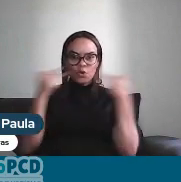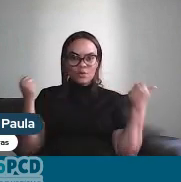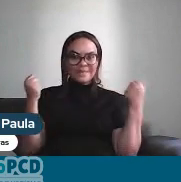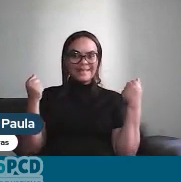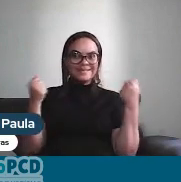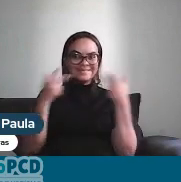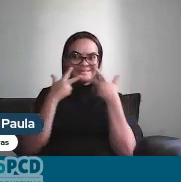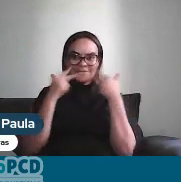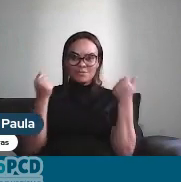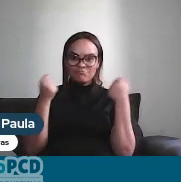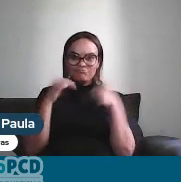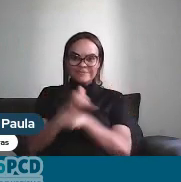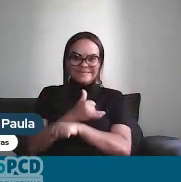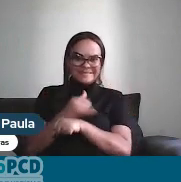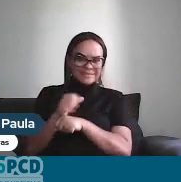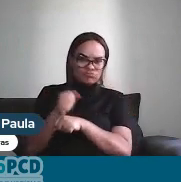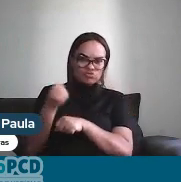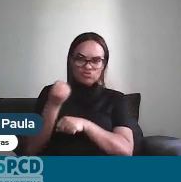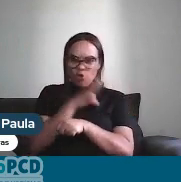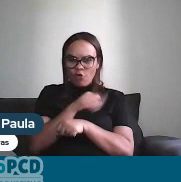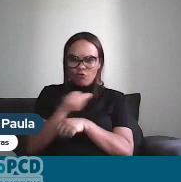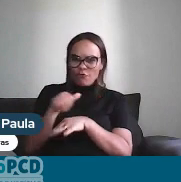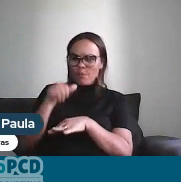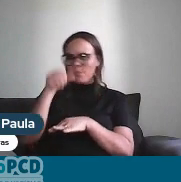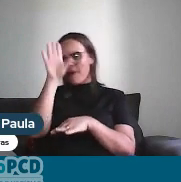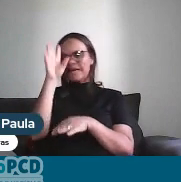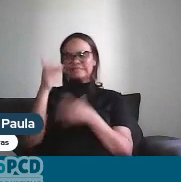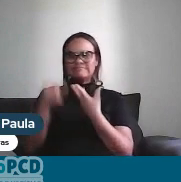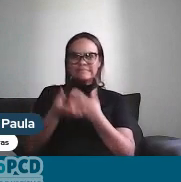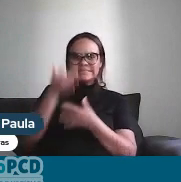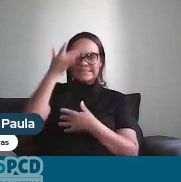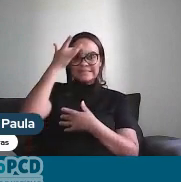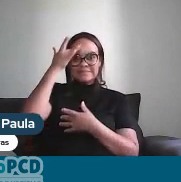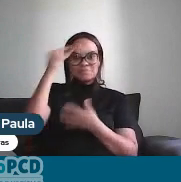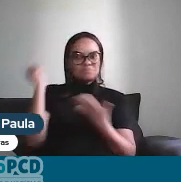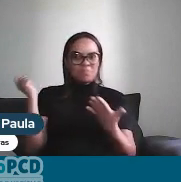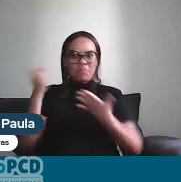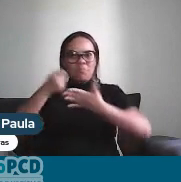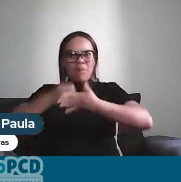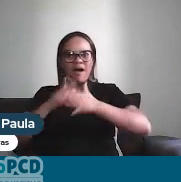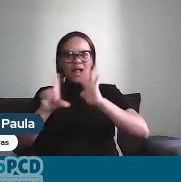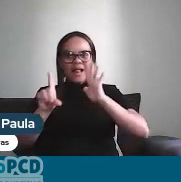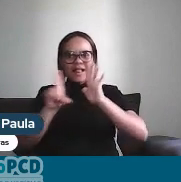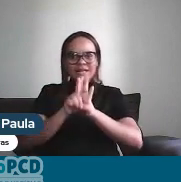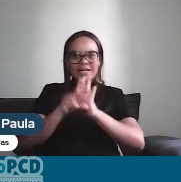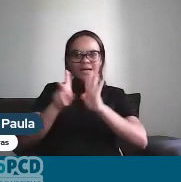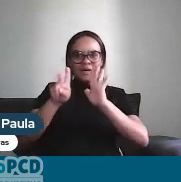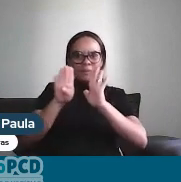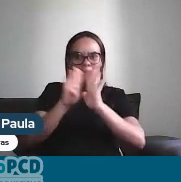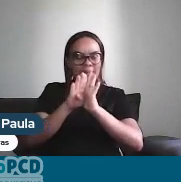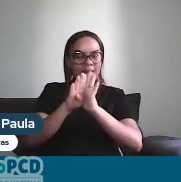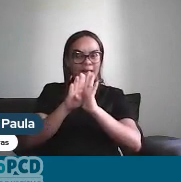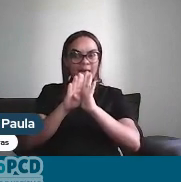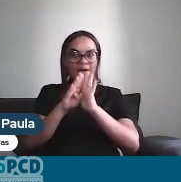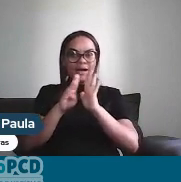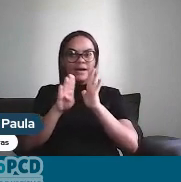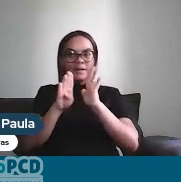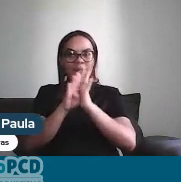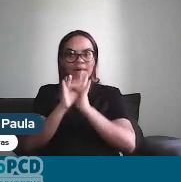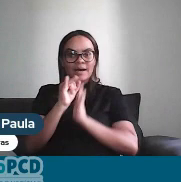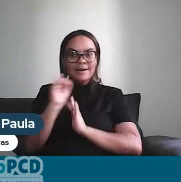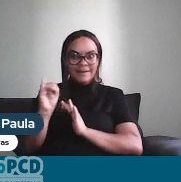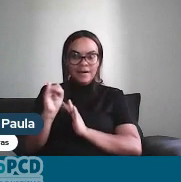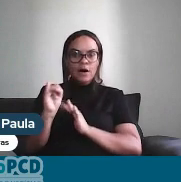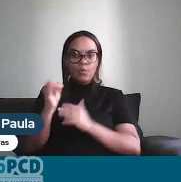mais recursos, tragam a noção do cumprimento da lei brasileira da inclusão. É isso que nós